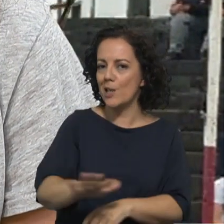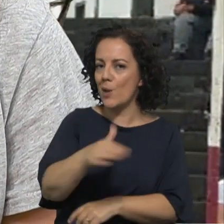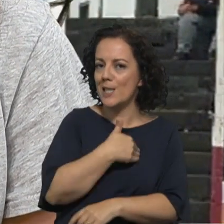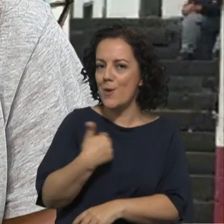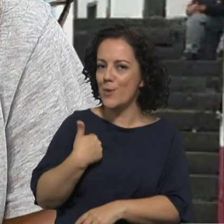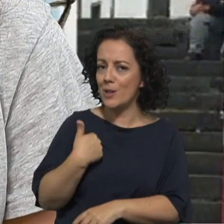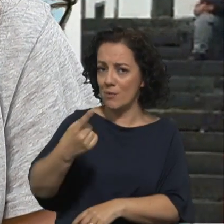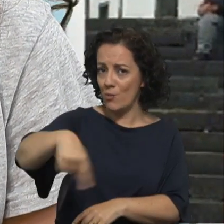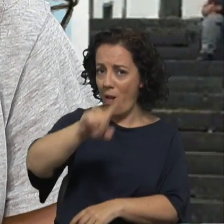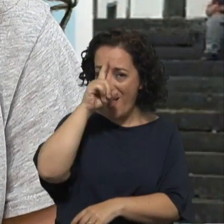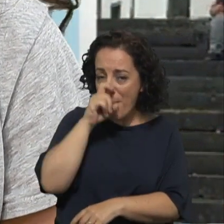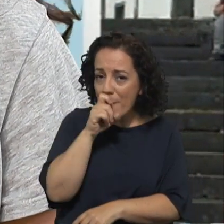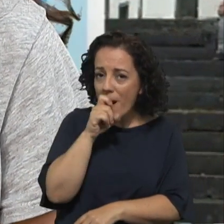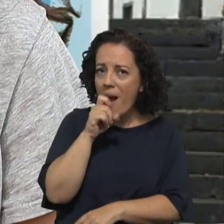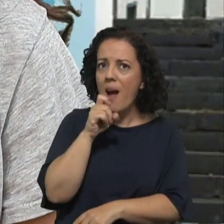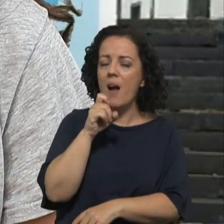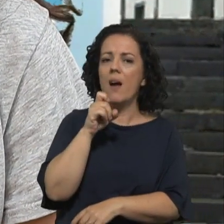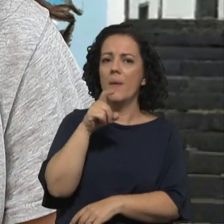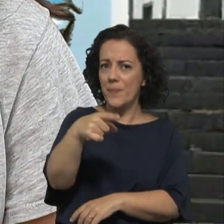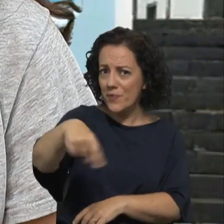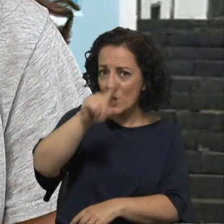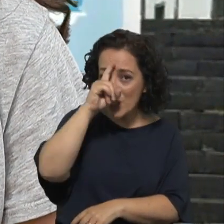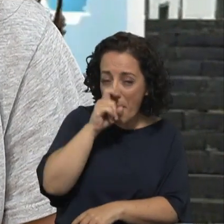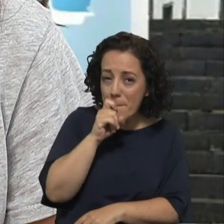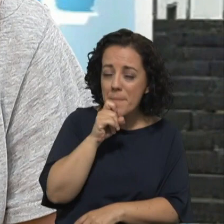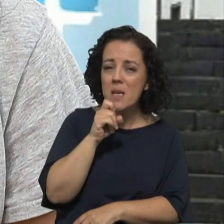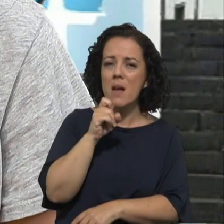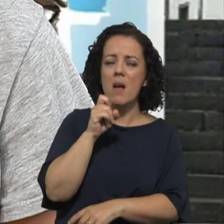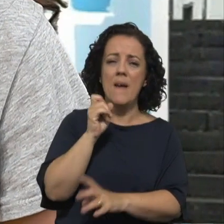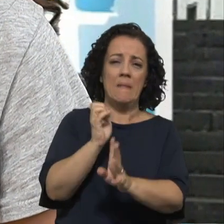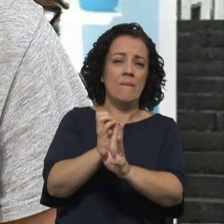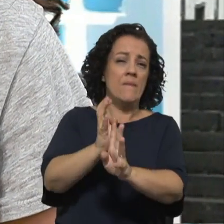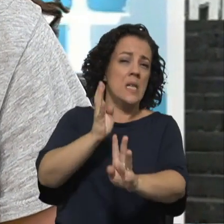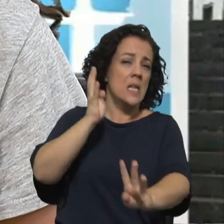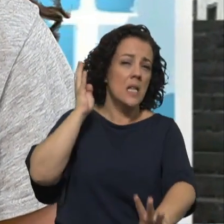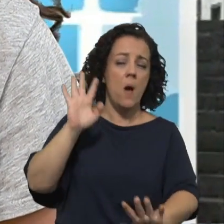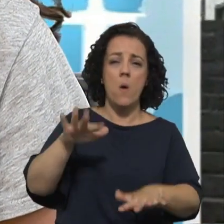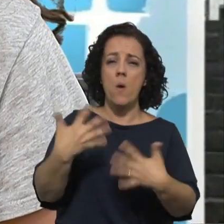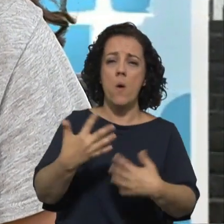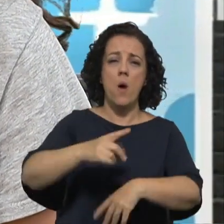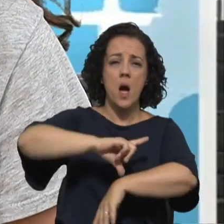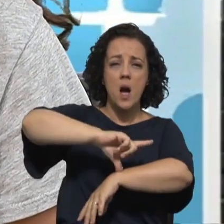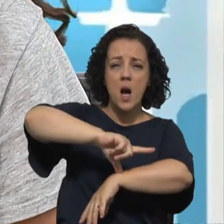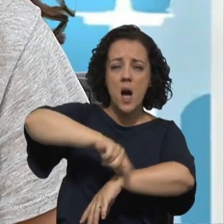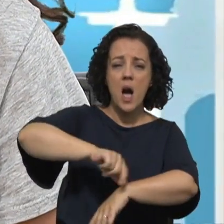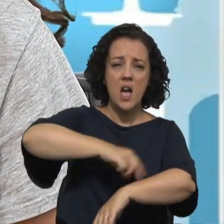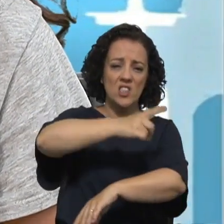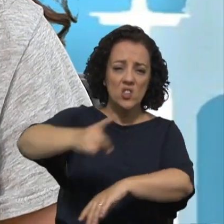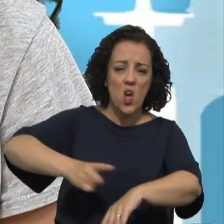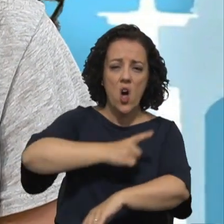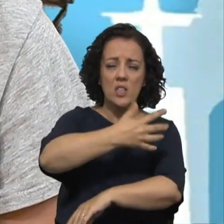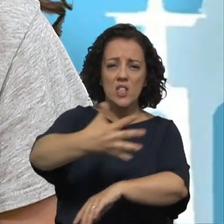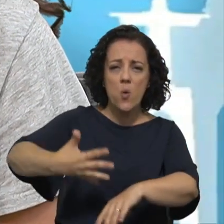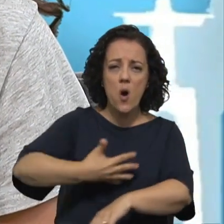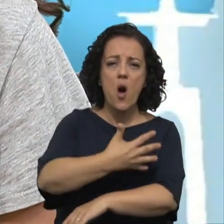estar todos lembrados das filas, as 4, 5, 6 horas de filas de ambulâncias à porta dos hospitais